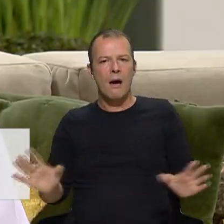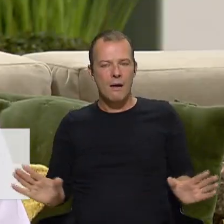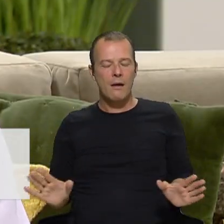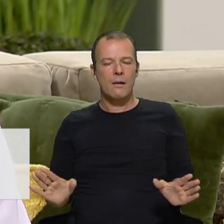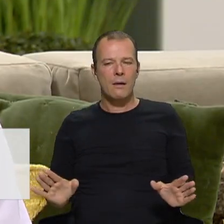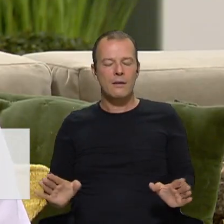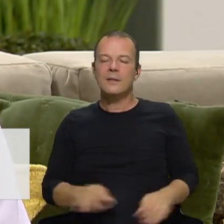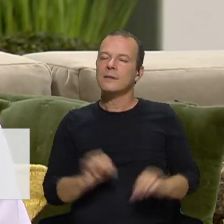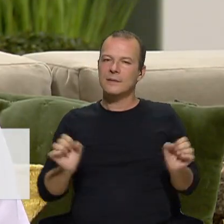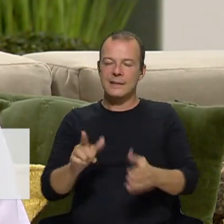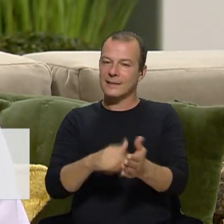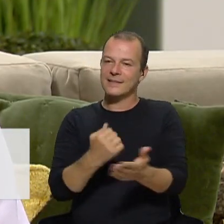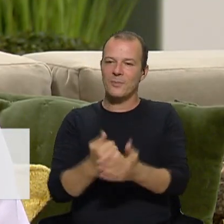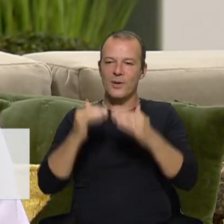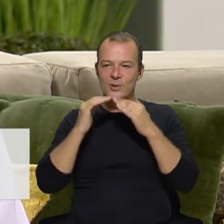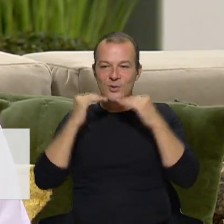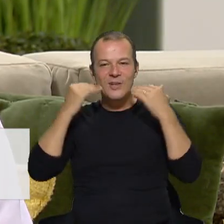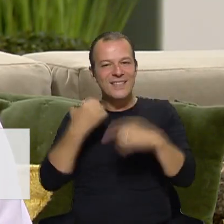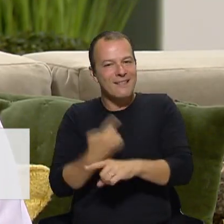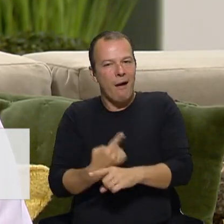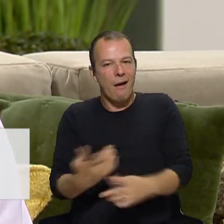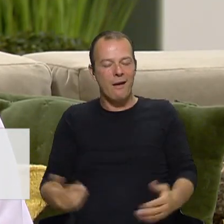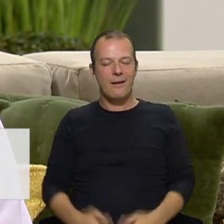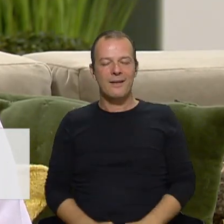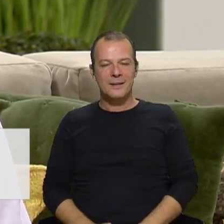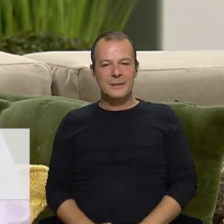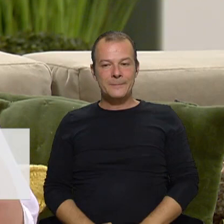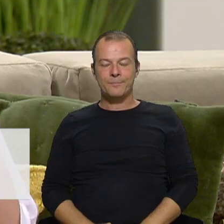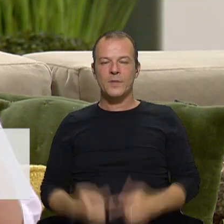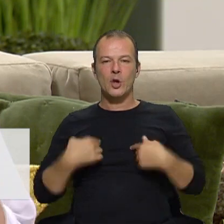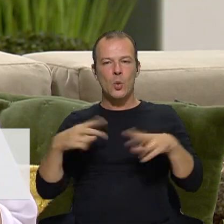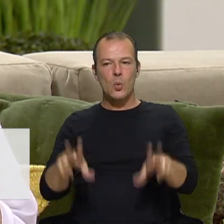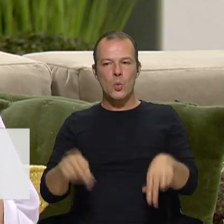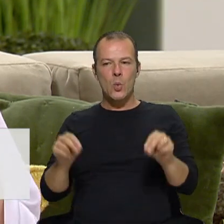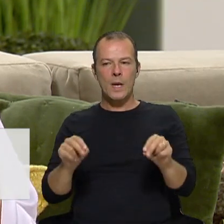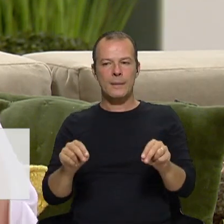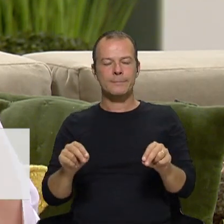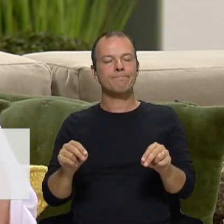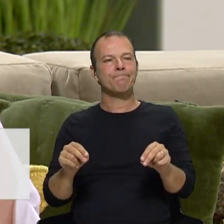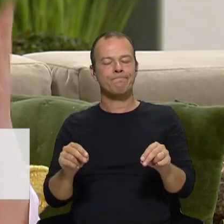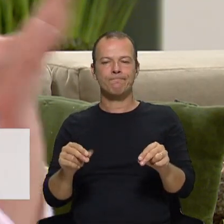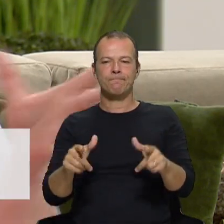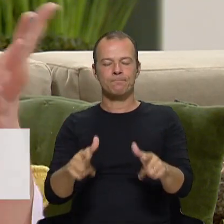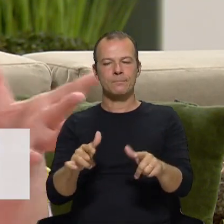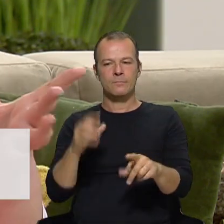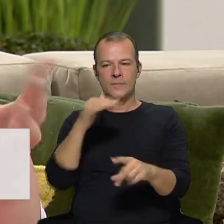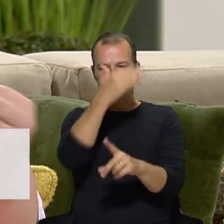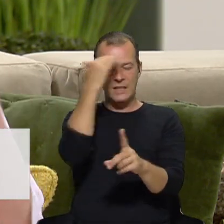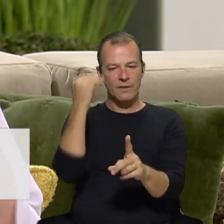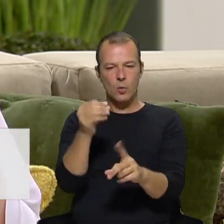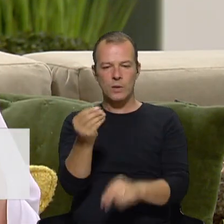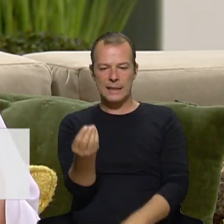Sempre. Sempre. E sempre Sim. com este sorriso. Sempre. Eu nunca olho para uma dificuldade